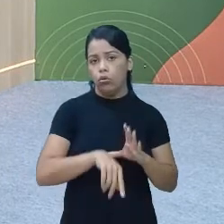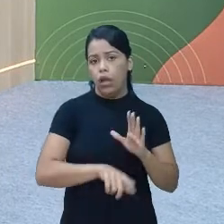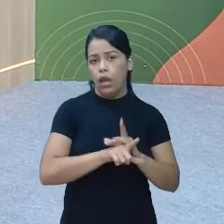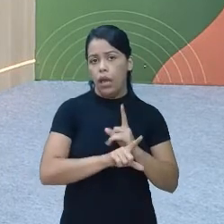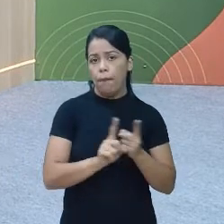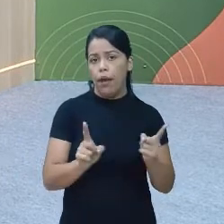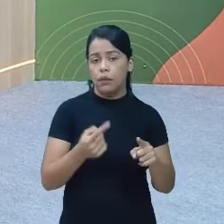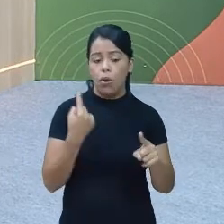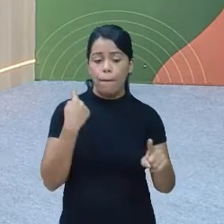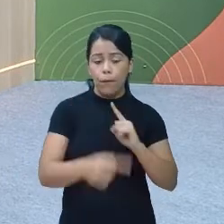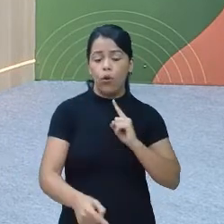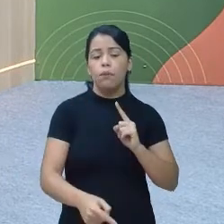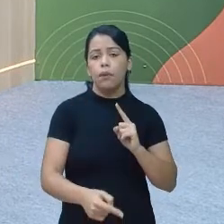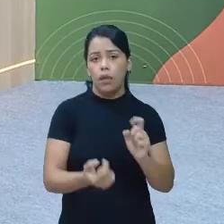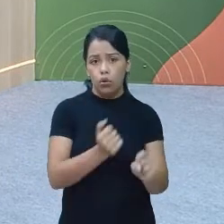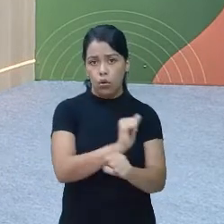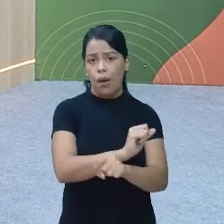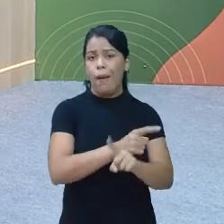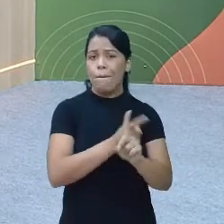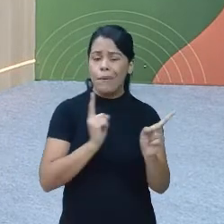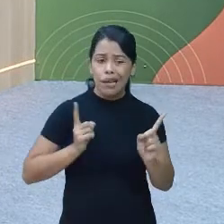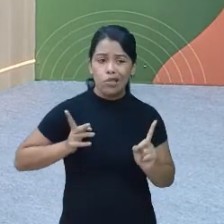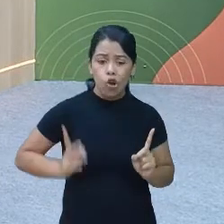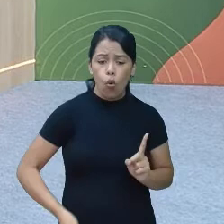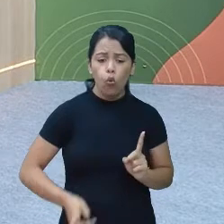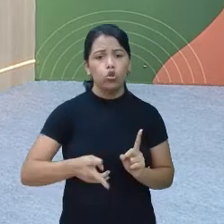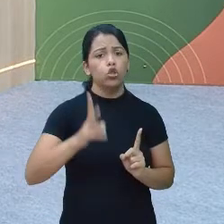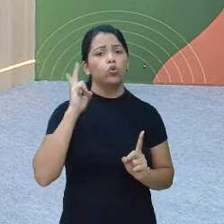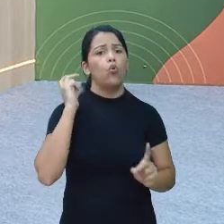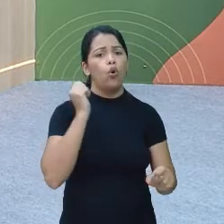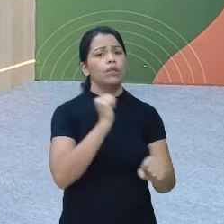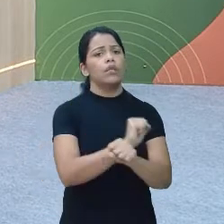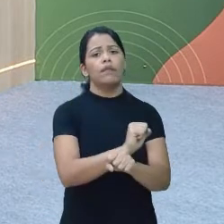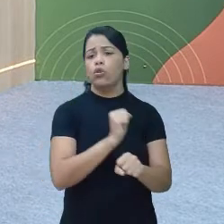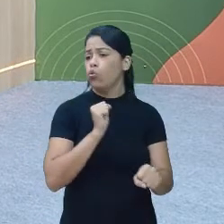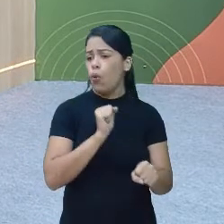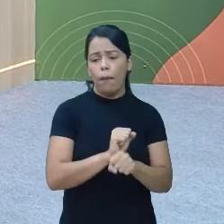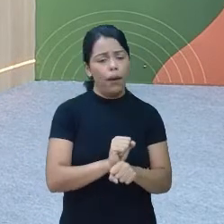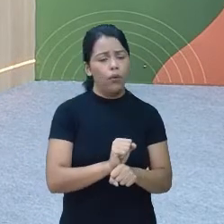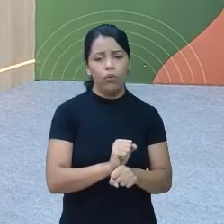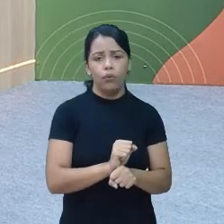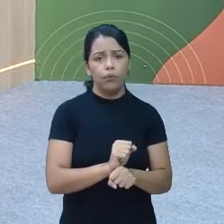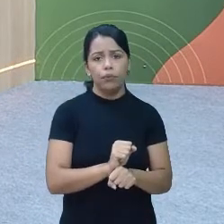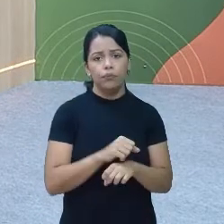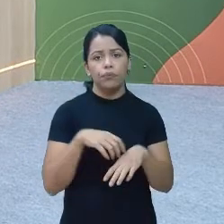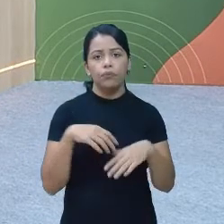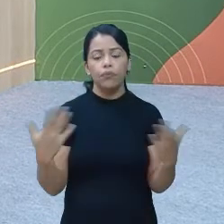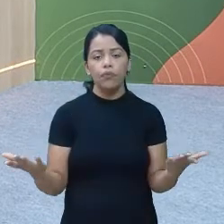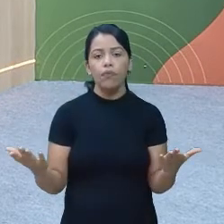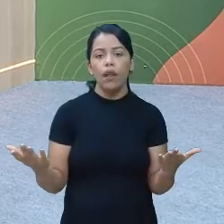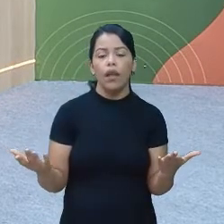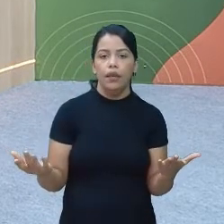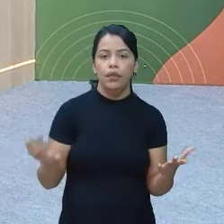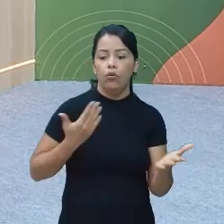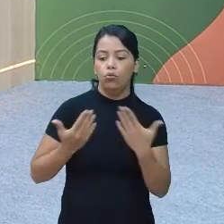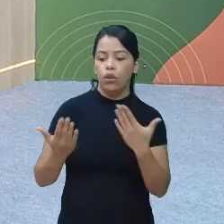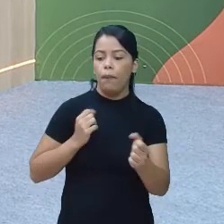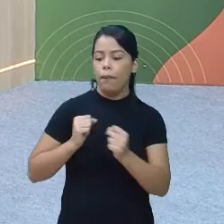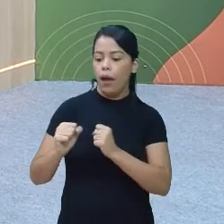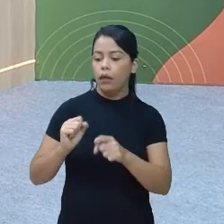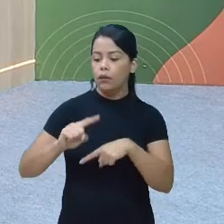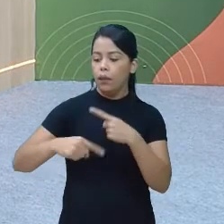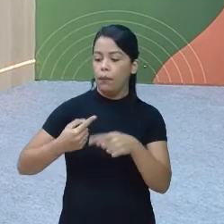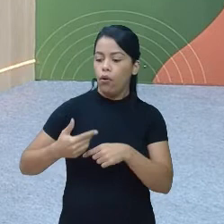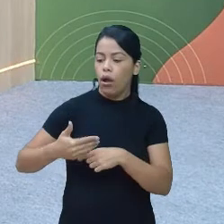era proibido. Mesmo assim, isso não cessou. Né? Então, os debates que envolvem a abolição mais